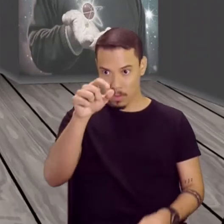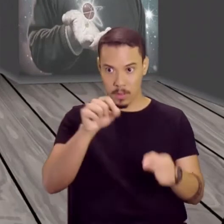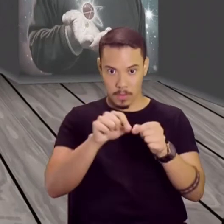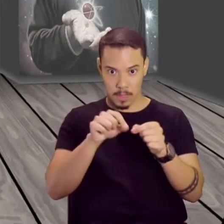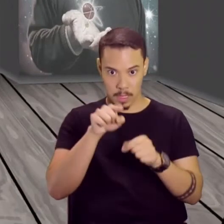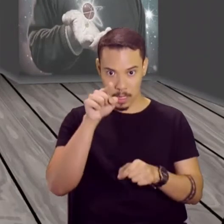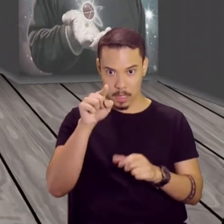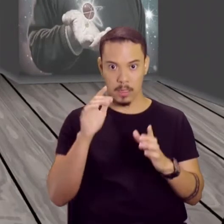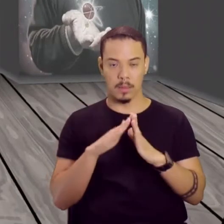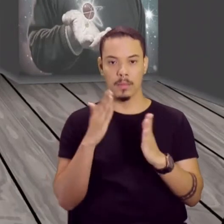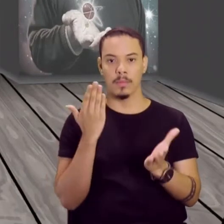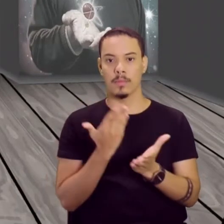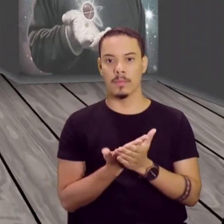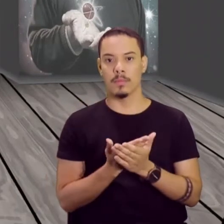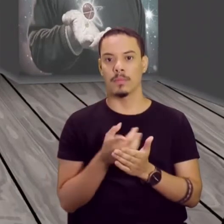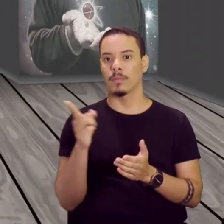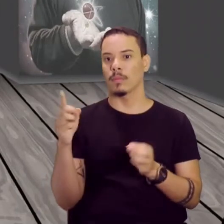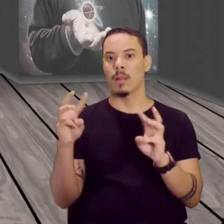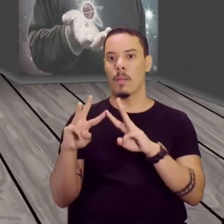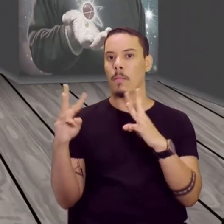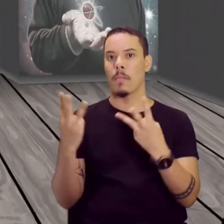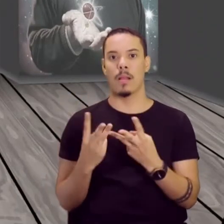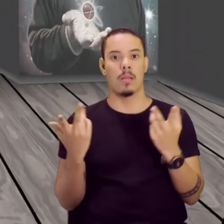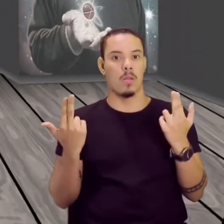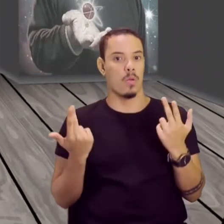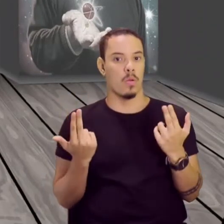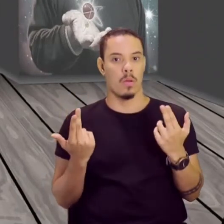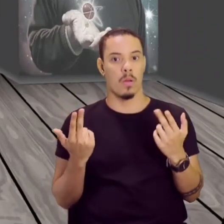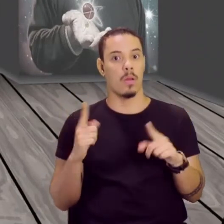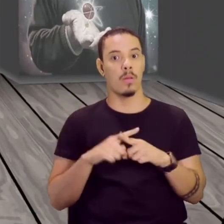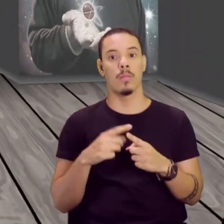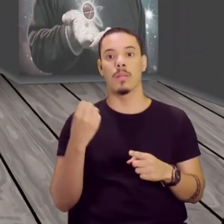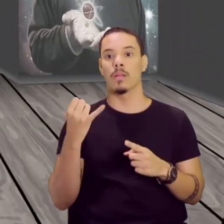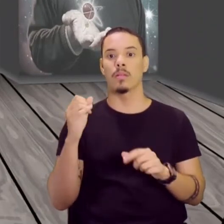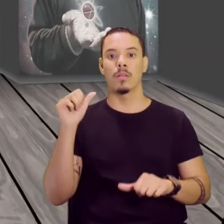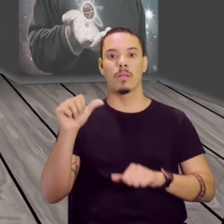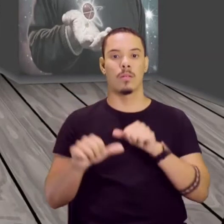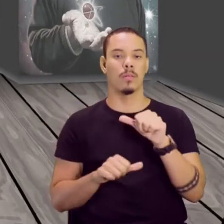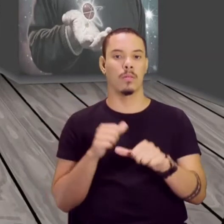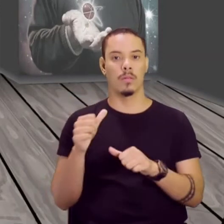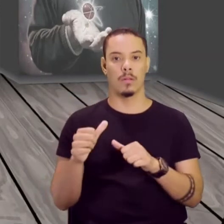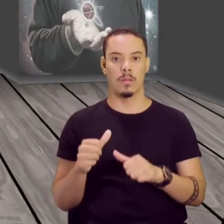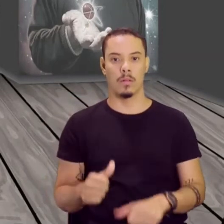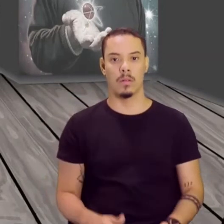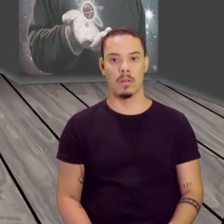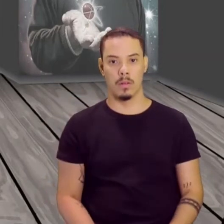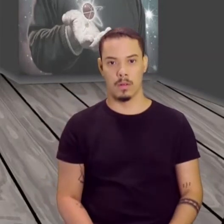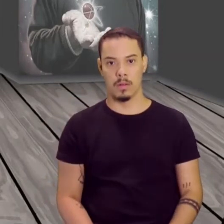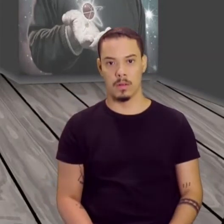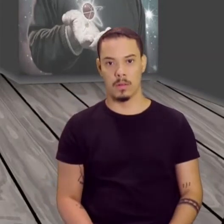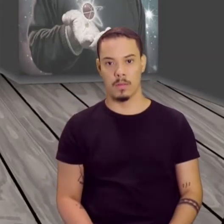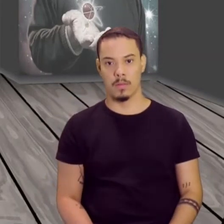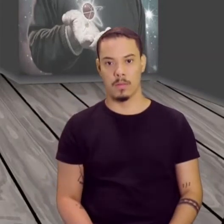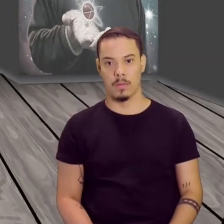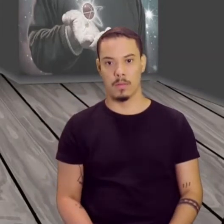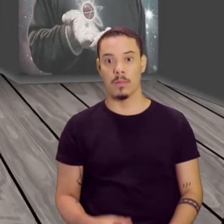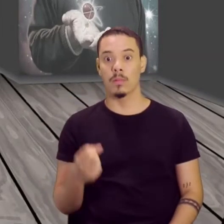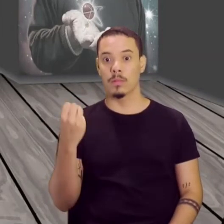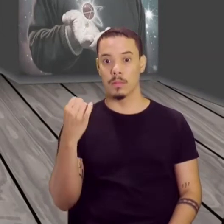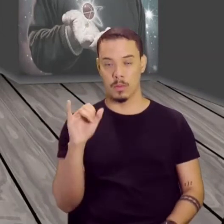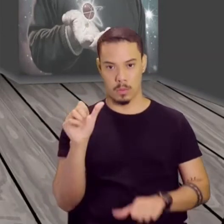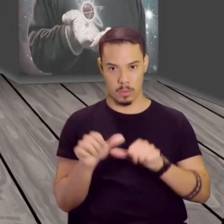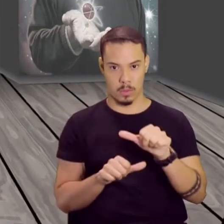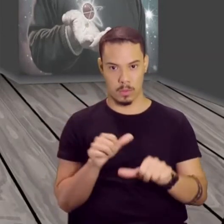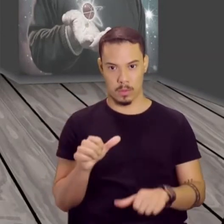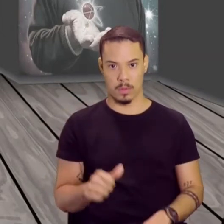direitinho. Posso falar que tem massas iguais isso daqui? Tem massas iguais. Mas se eu mudar as dimensões dessa folha aqui, ó, segura aqui. Cortar ela.